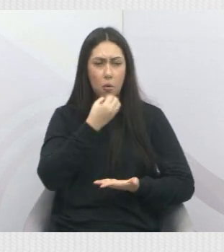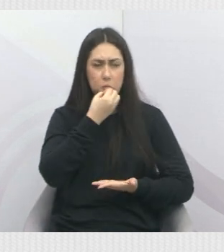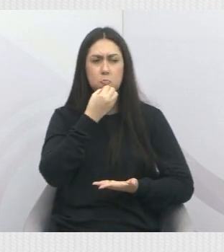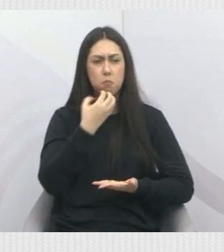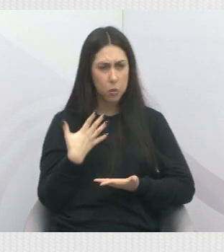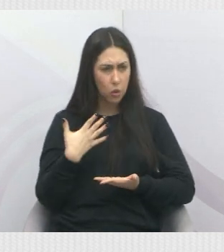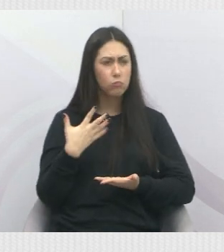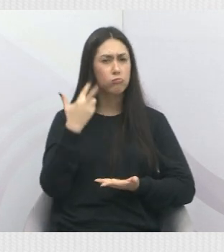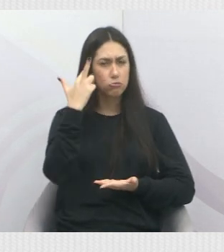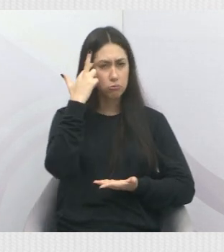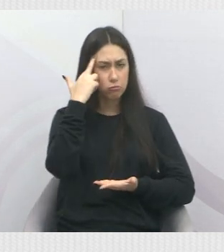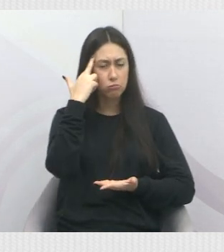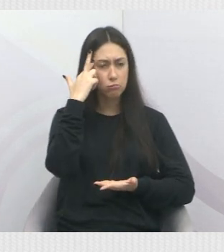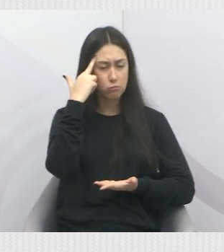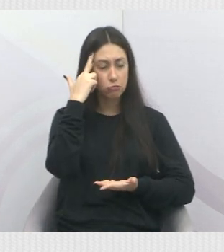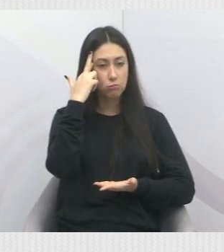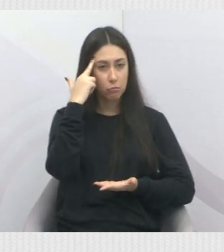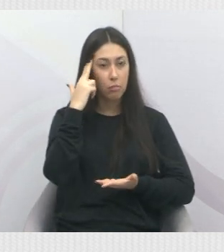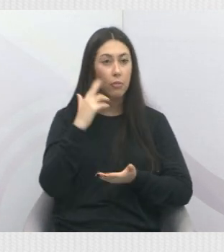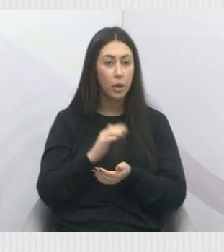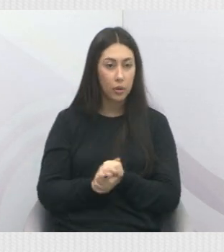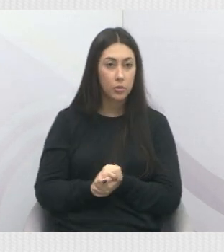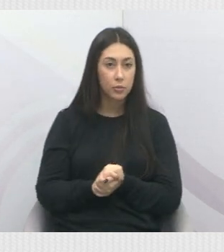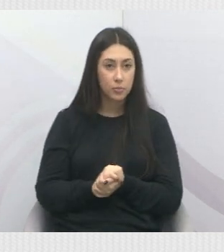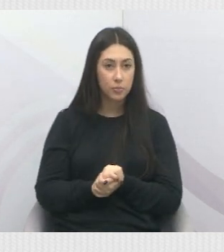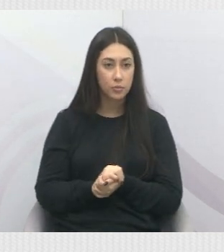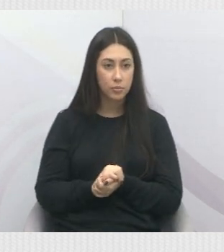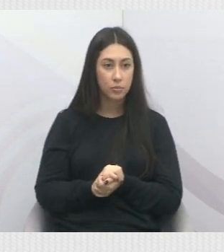dentro do esperado, de